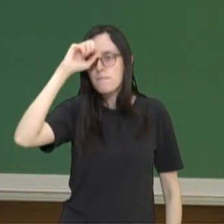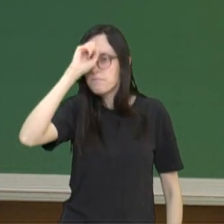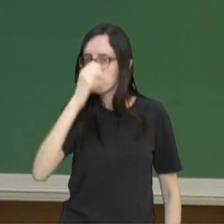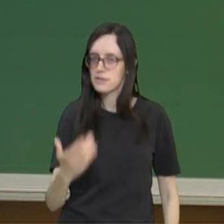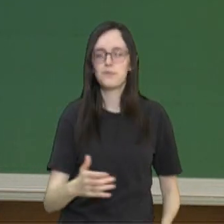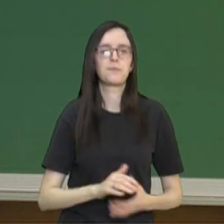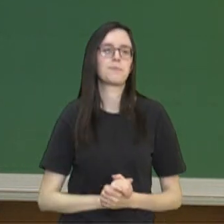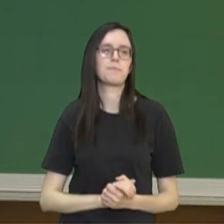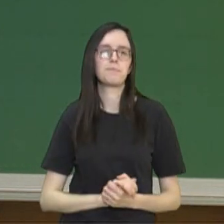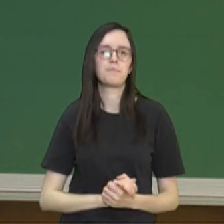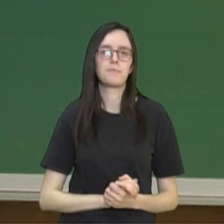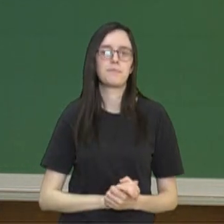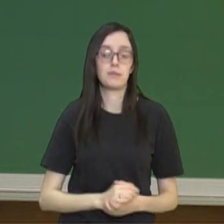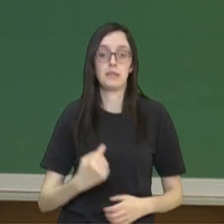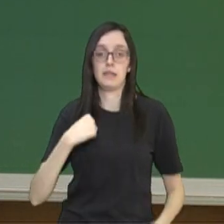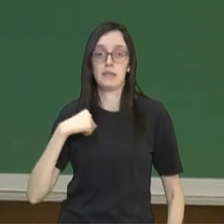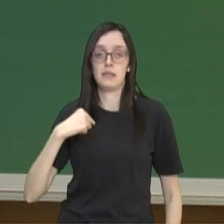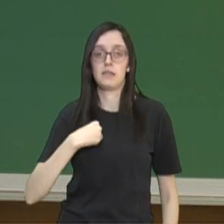acompanhando direitinho, hein?